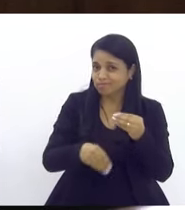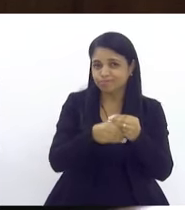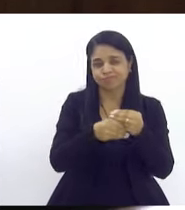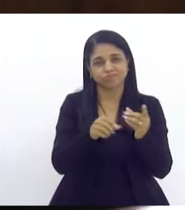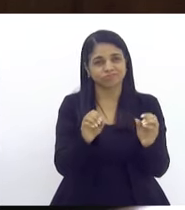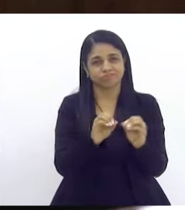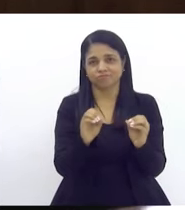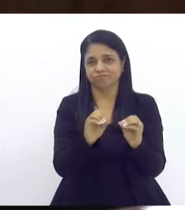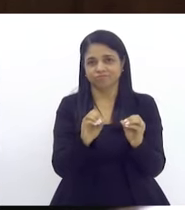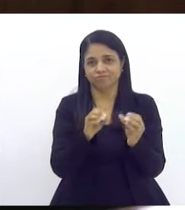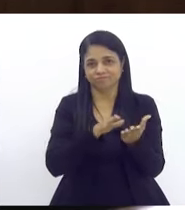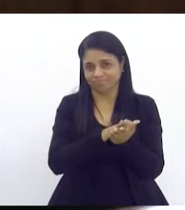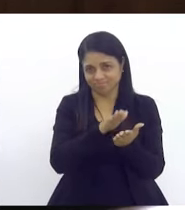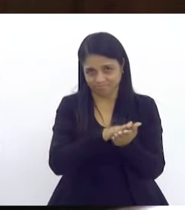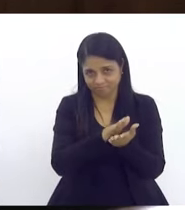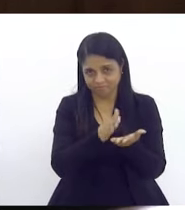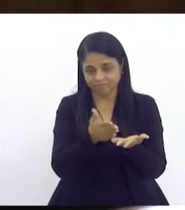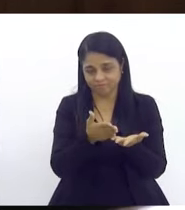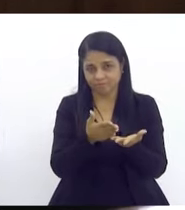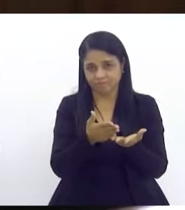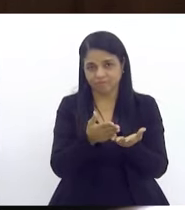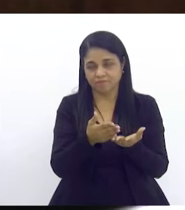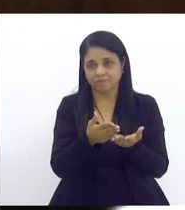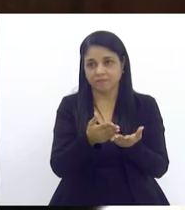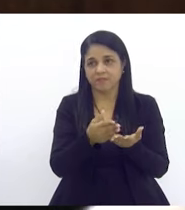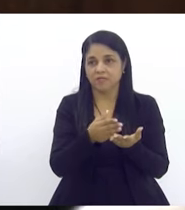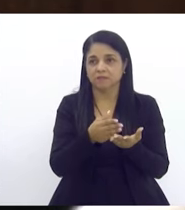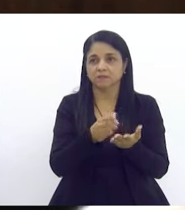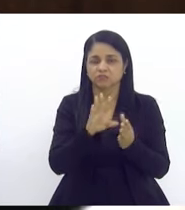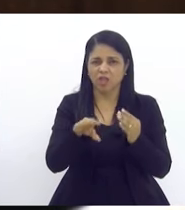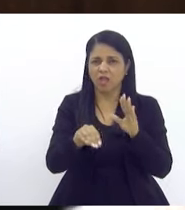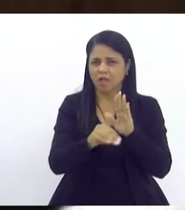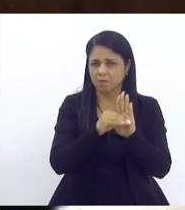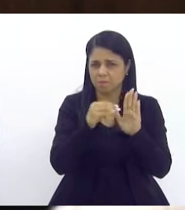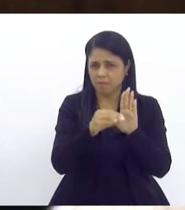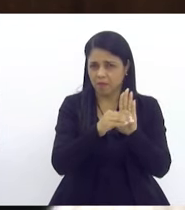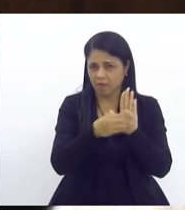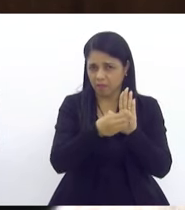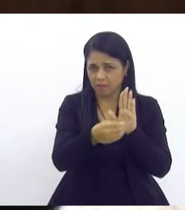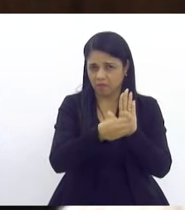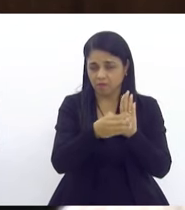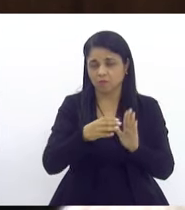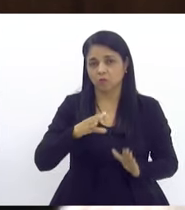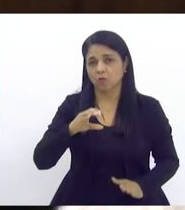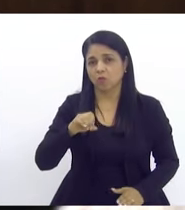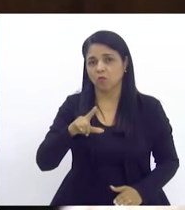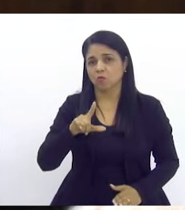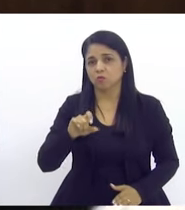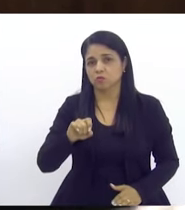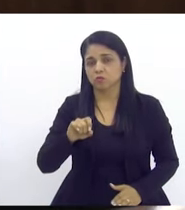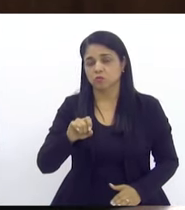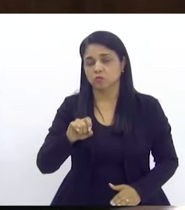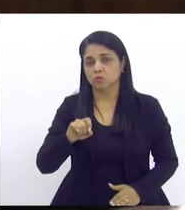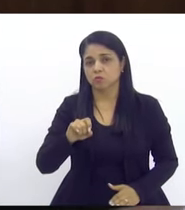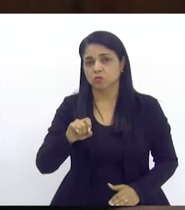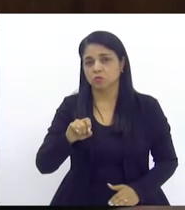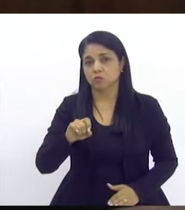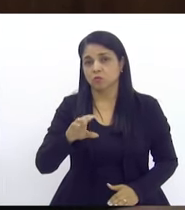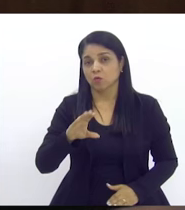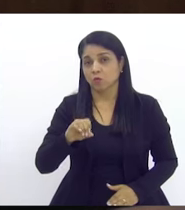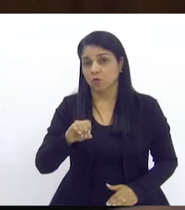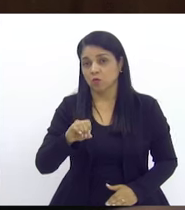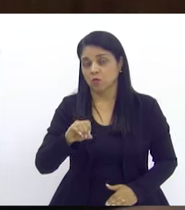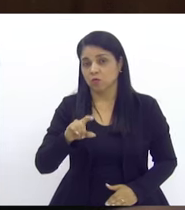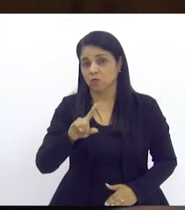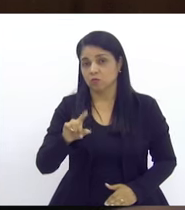foi publicado junto. Então, na verdade, já tem uma emenda aí do deputado Cozolino, mas, na